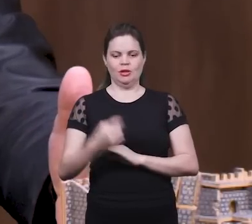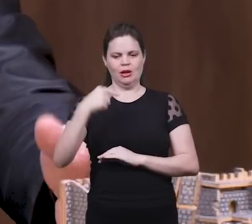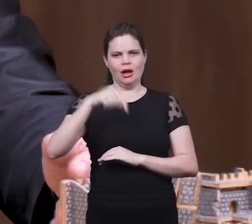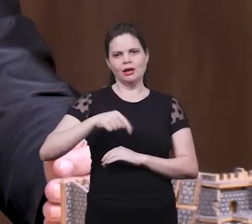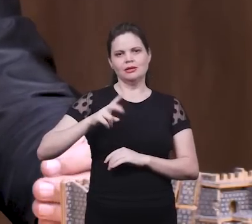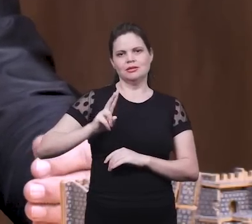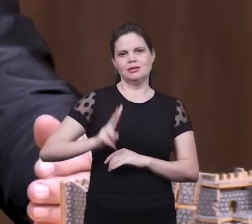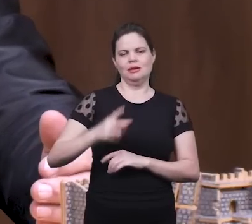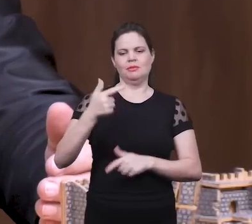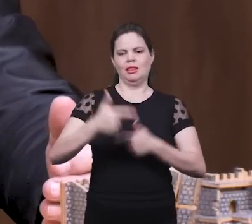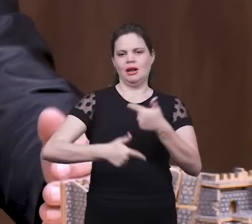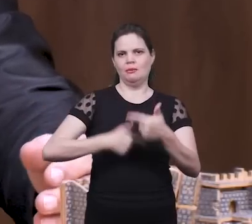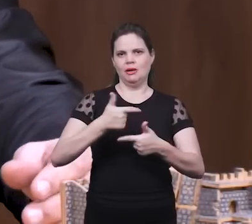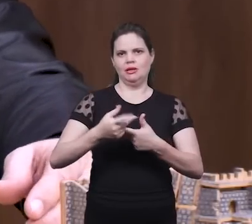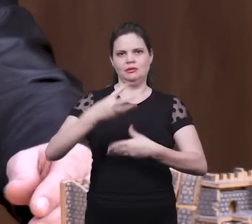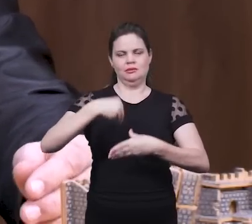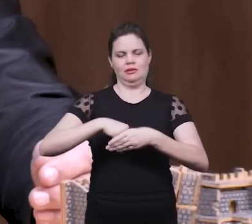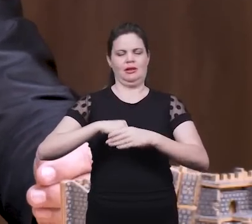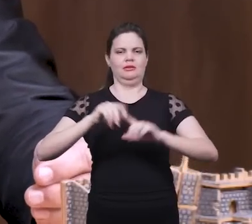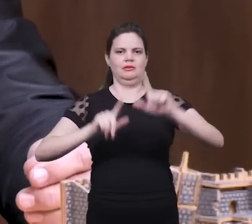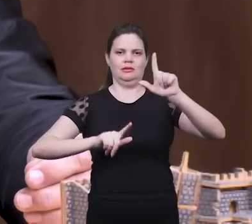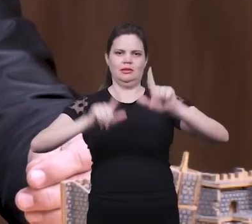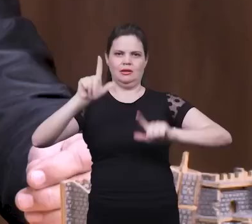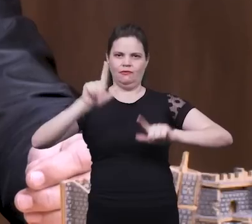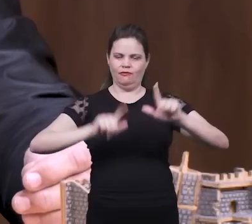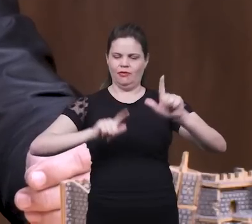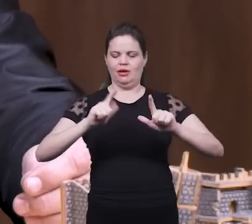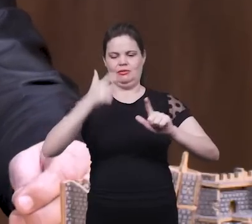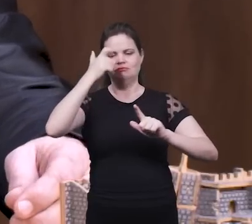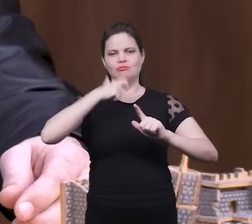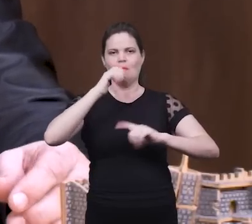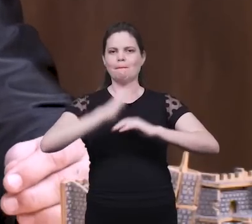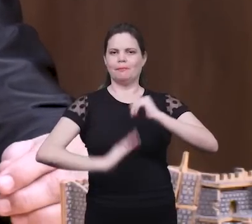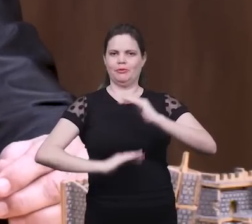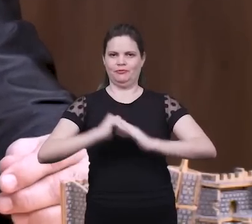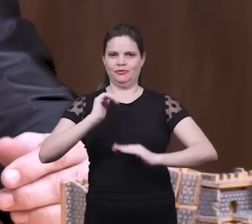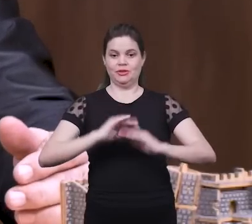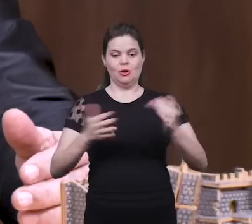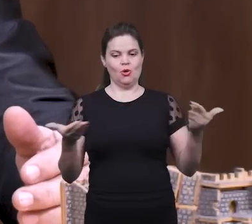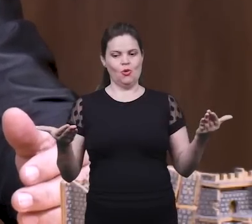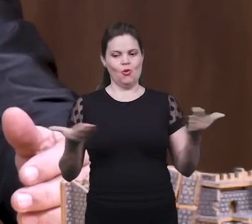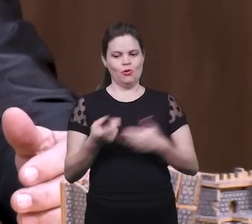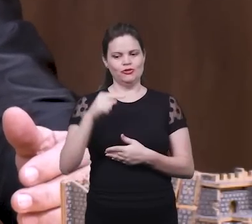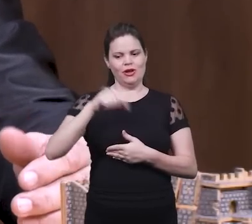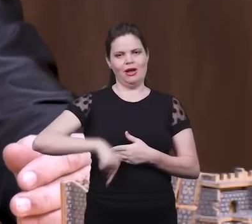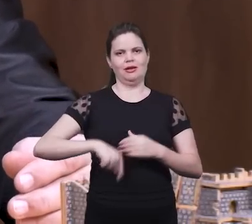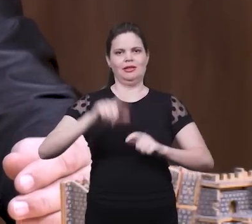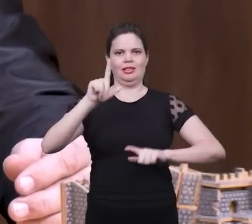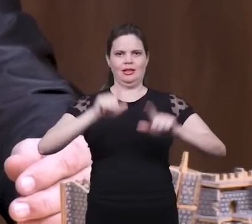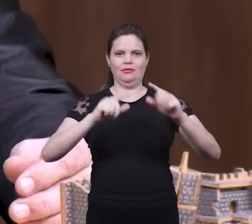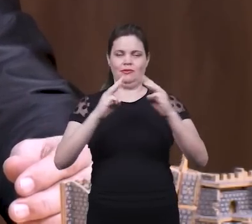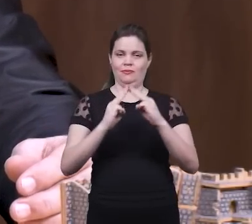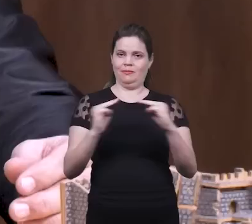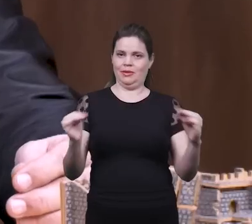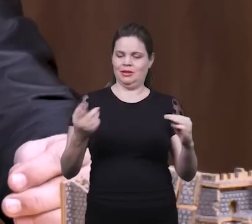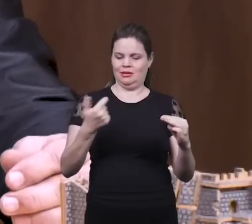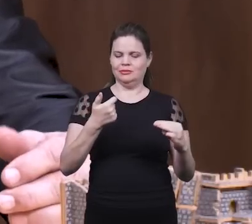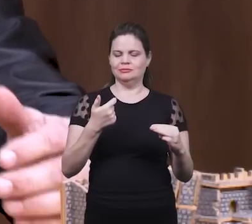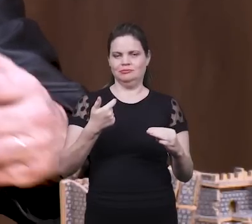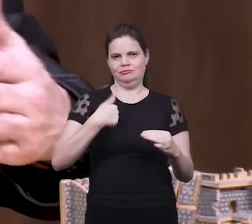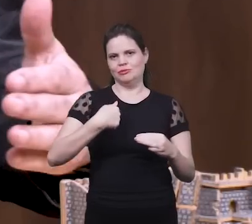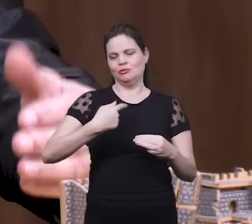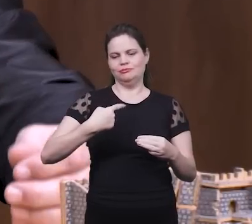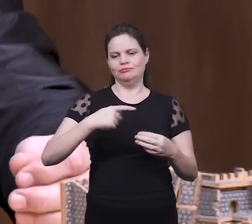na TV Manaim, eu trabalhei a minha vida toda dentro de televisão profissional e isso